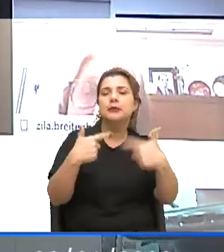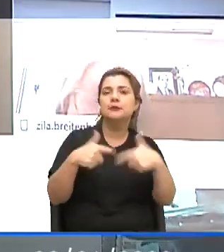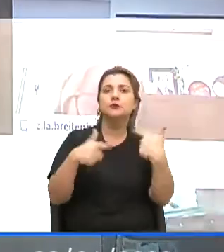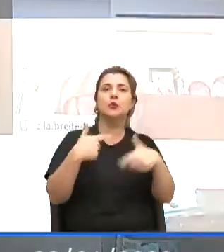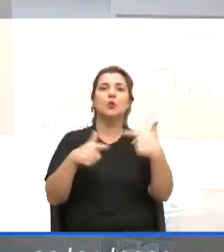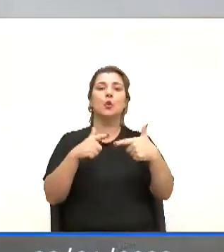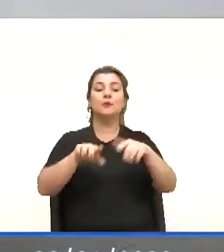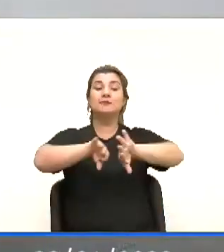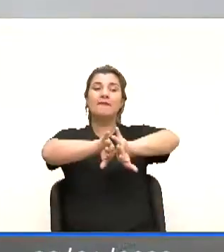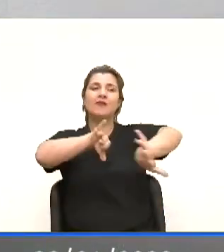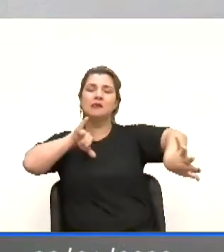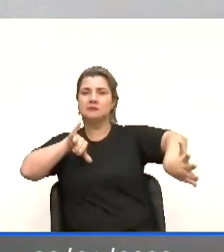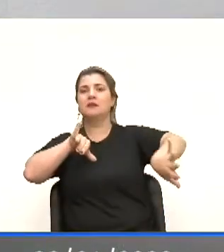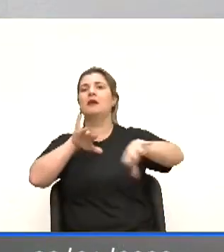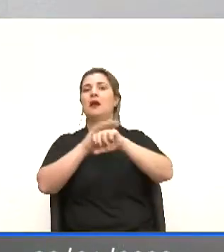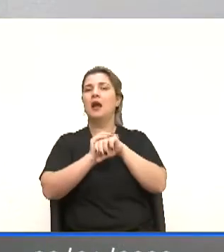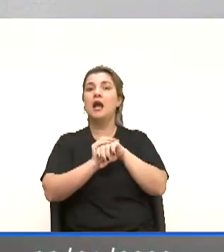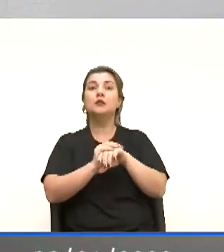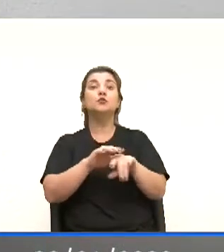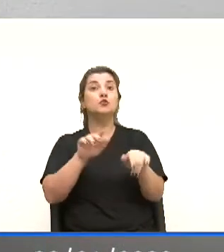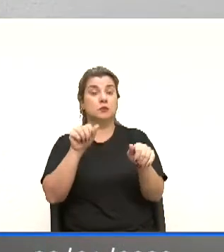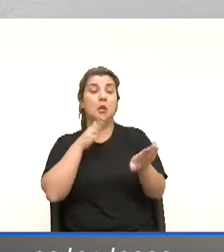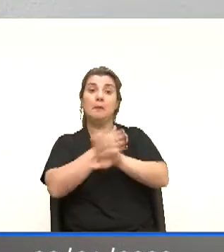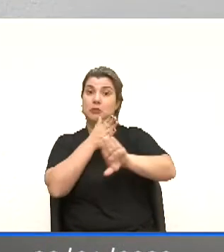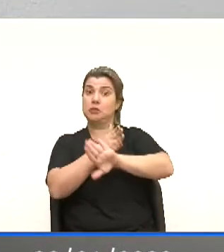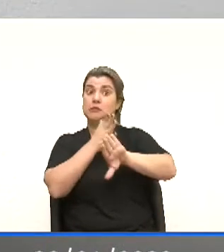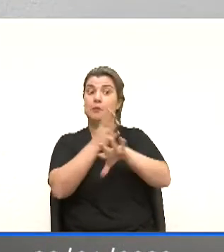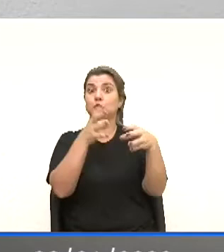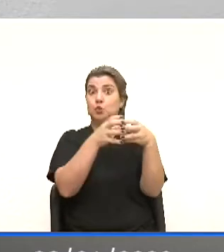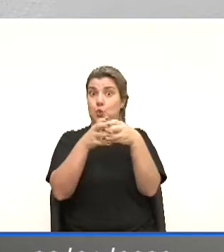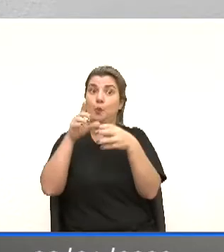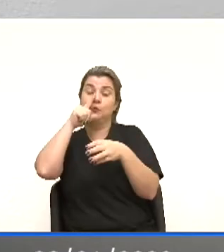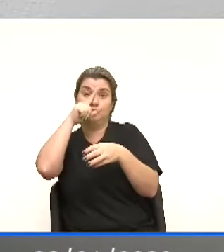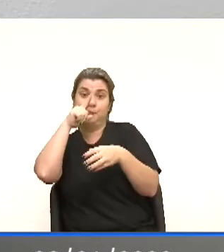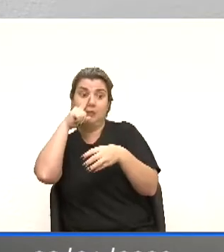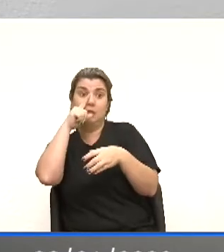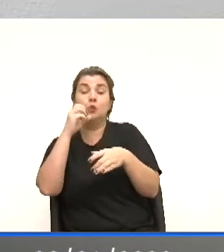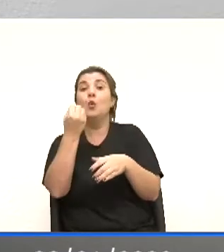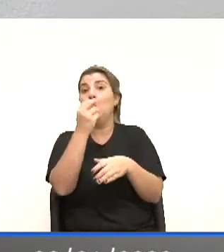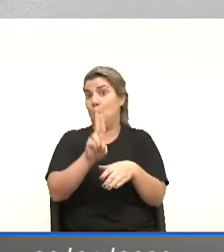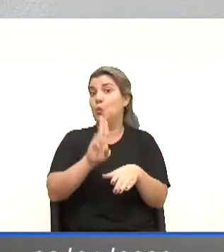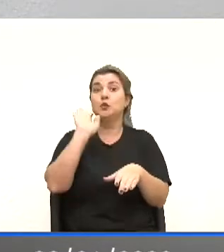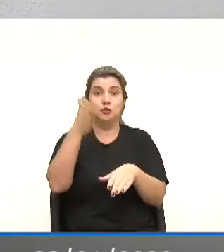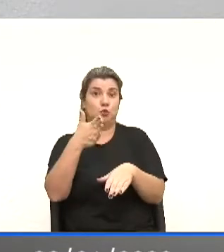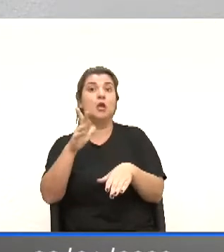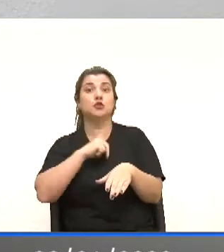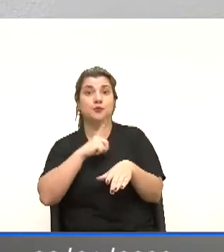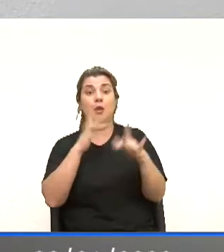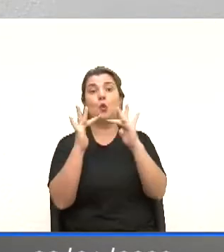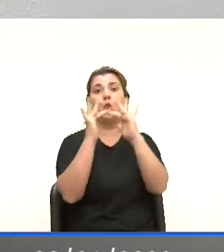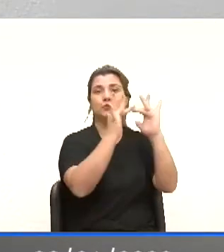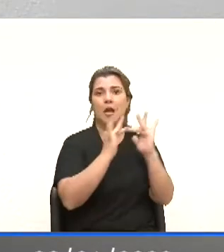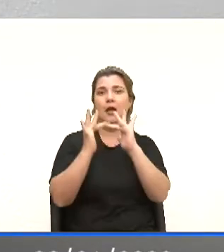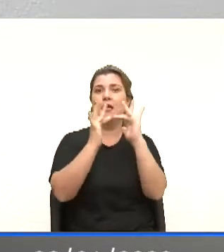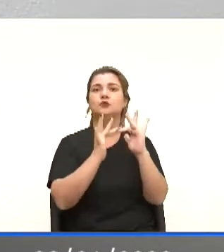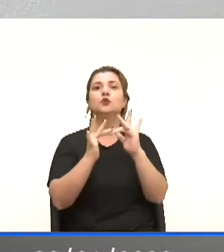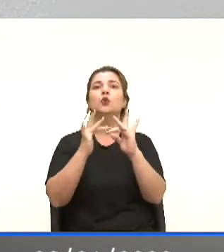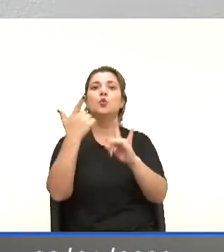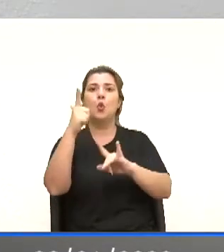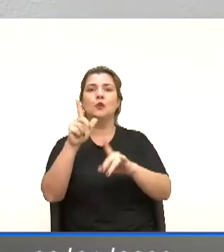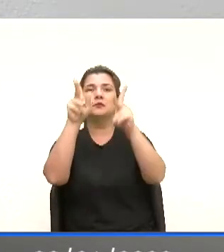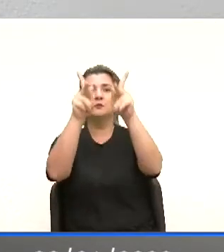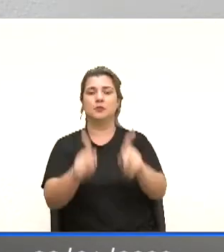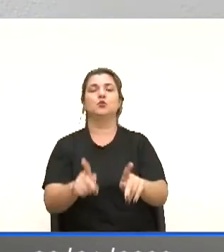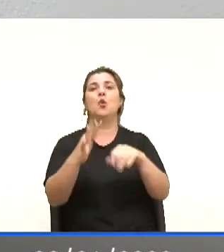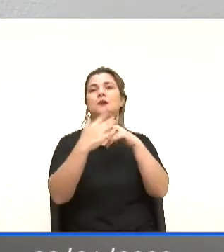que estão afastados, fazem parte do grupo de risco, ou aqueles que estão infectados ou tiveram contato com algum infectado, estão suspeitos, né? Então, demais, está todo mundo